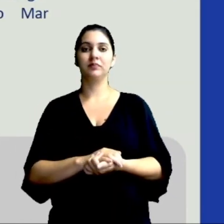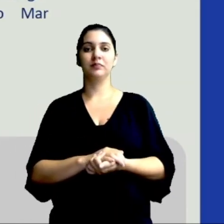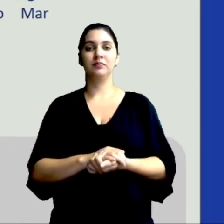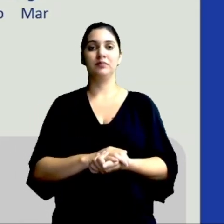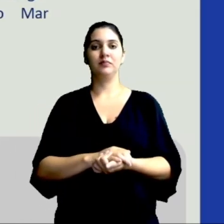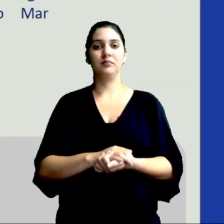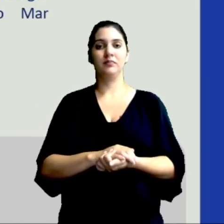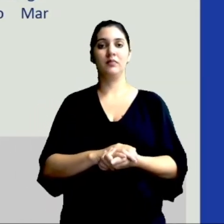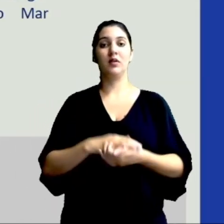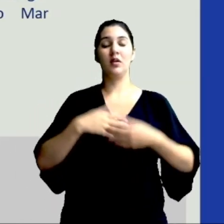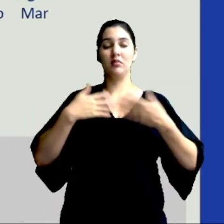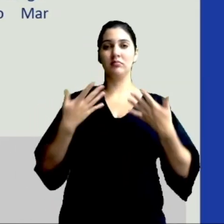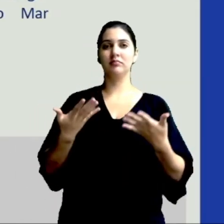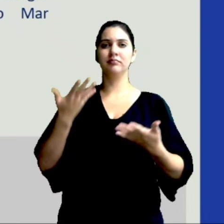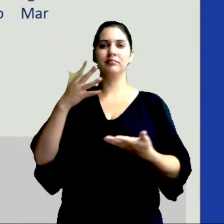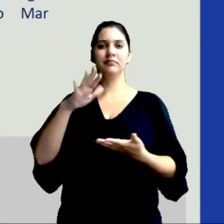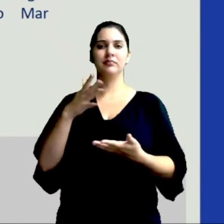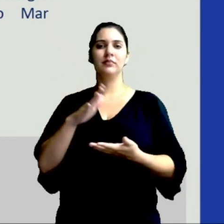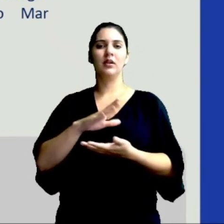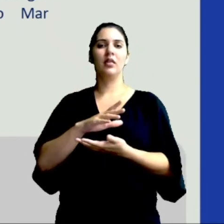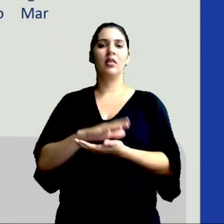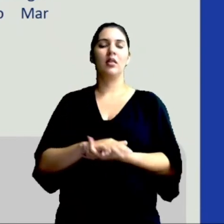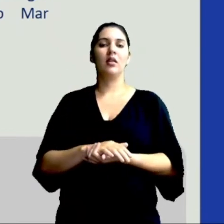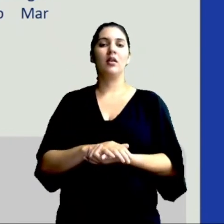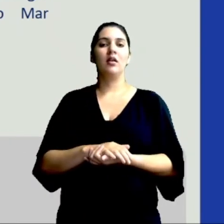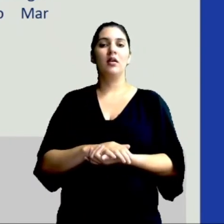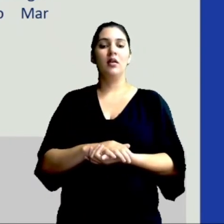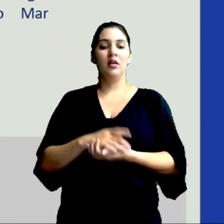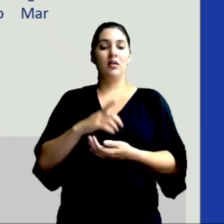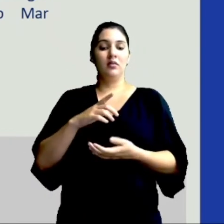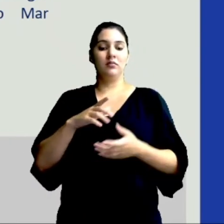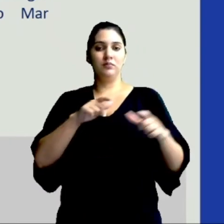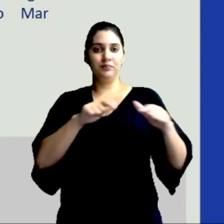Então, com grande parte das reservas mundiais de petróleo